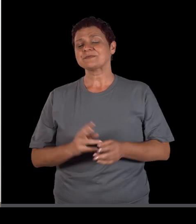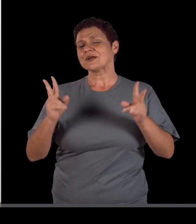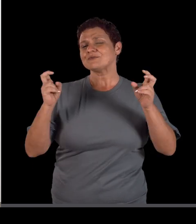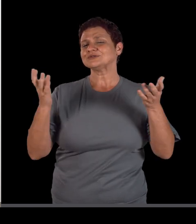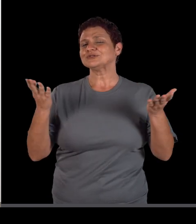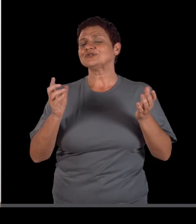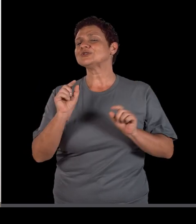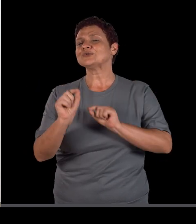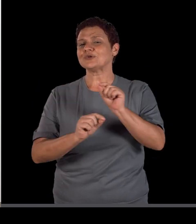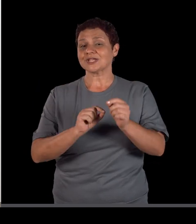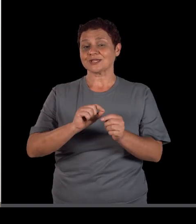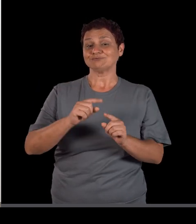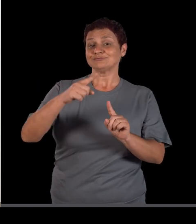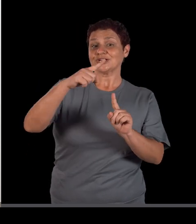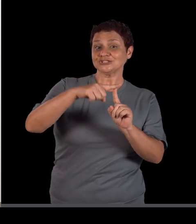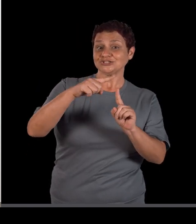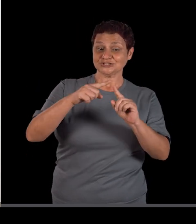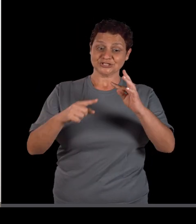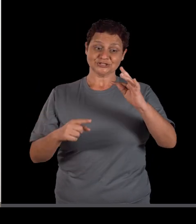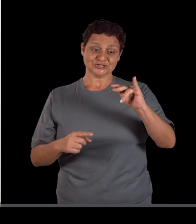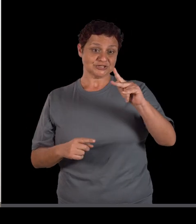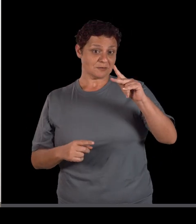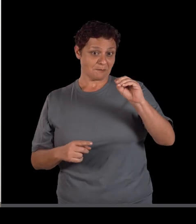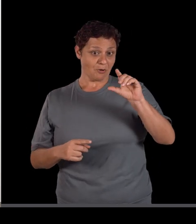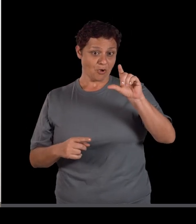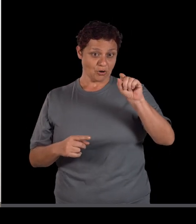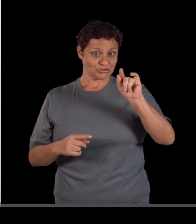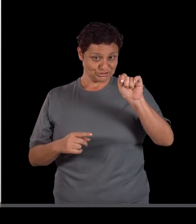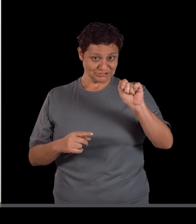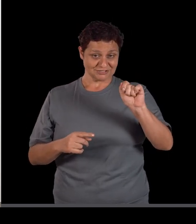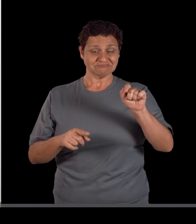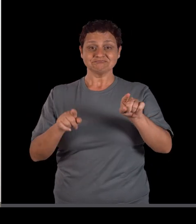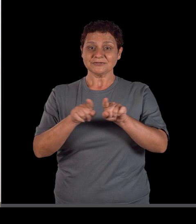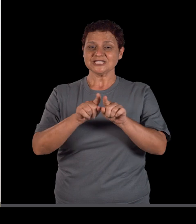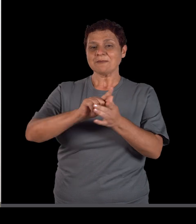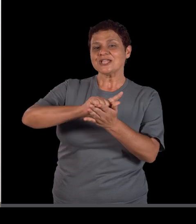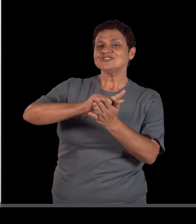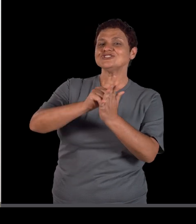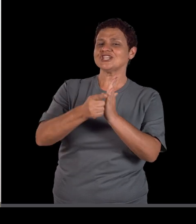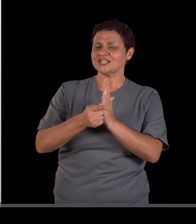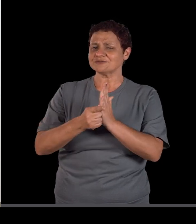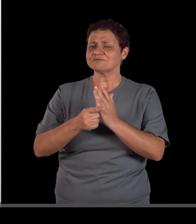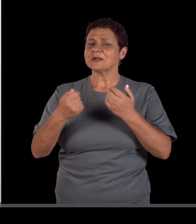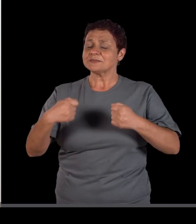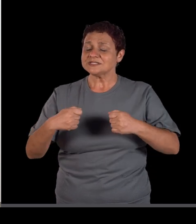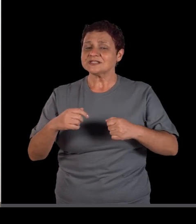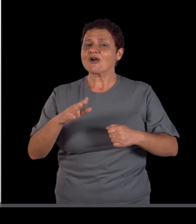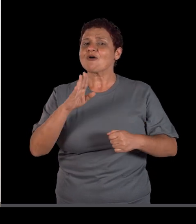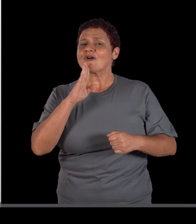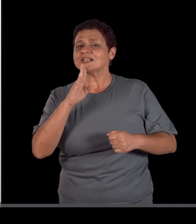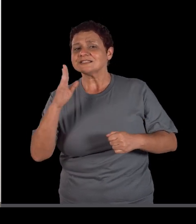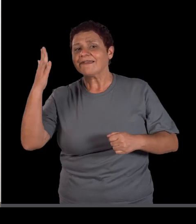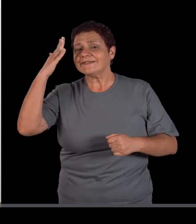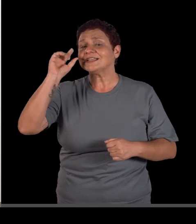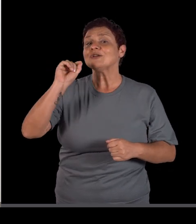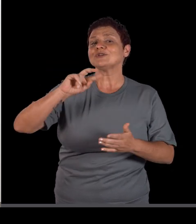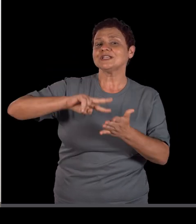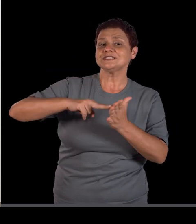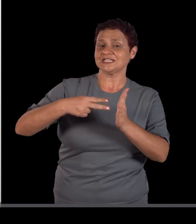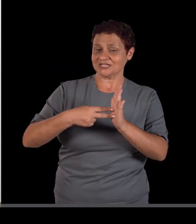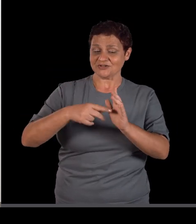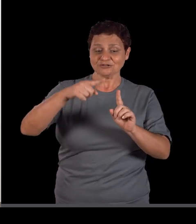é tipologia e gênero textual, porque a gente precisa saber o que são as tipologias textuais e os